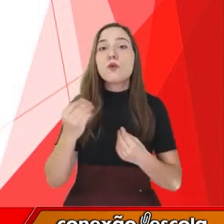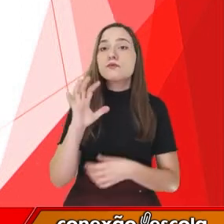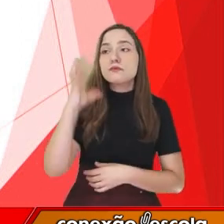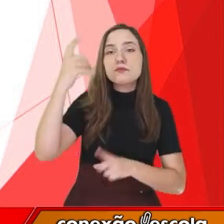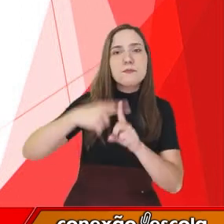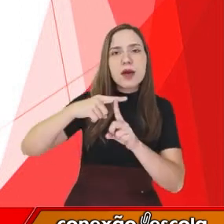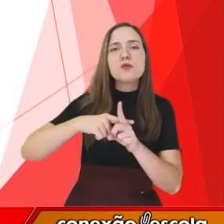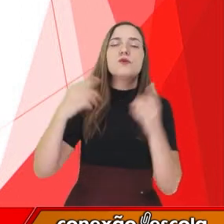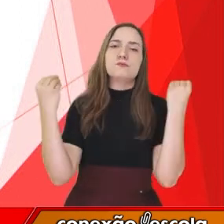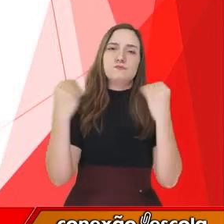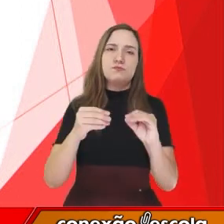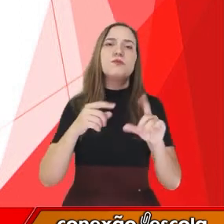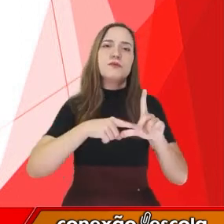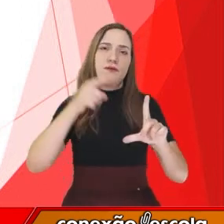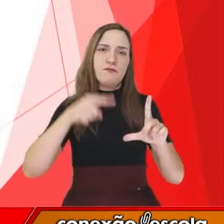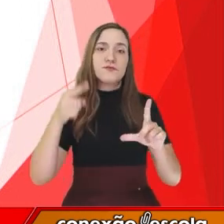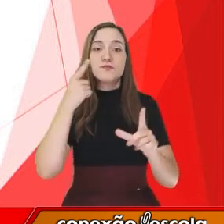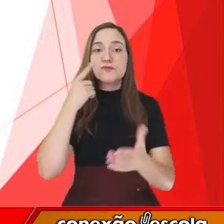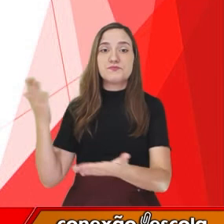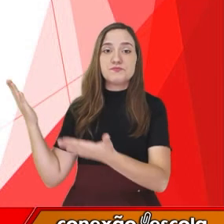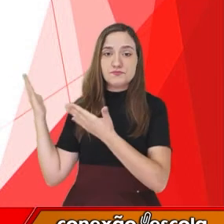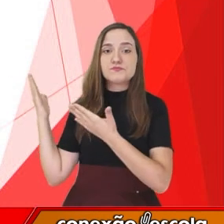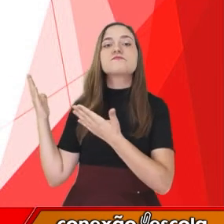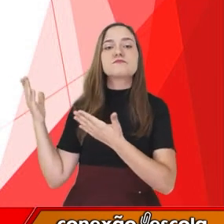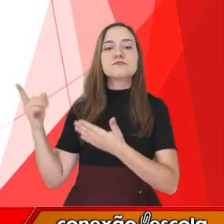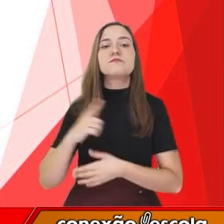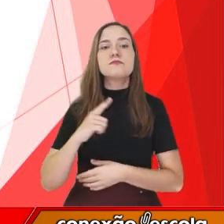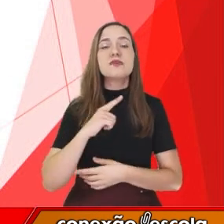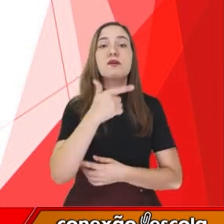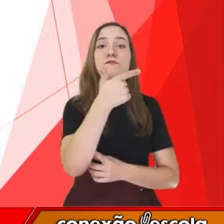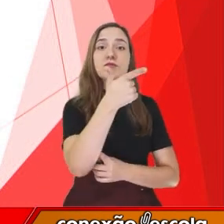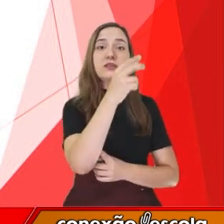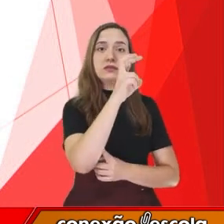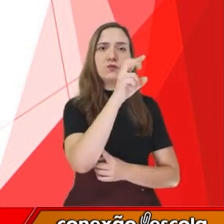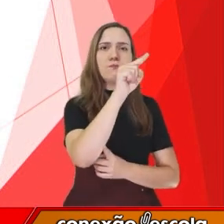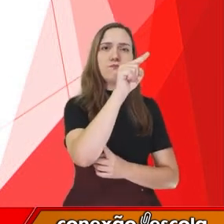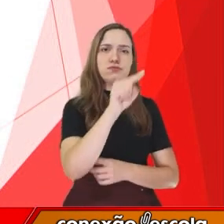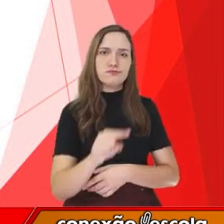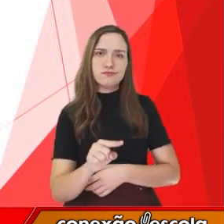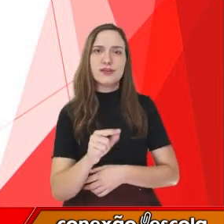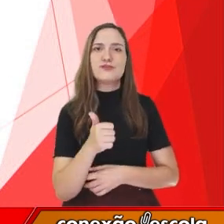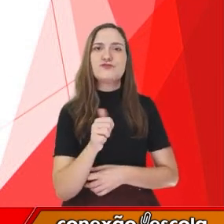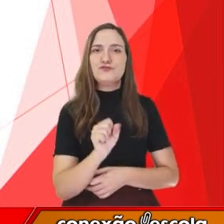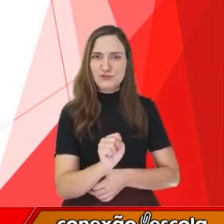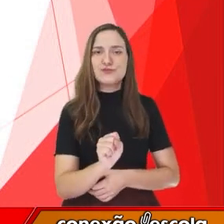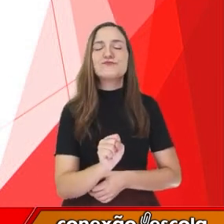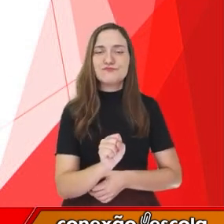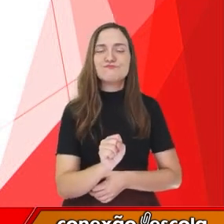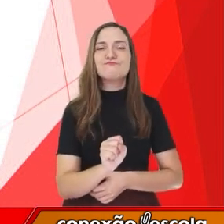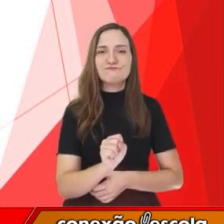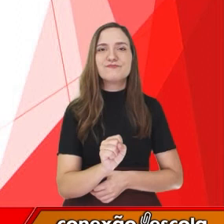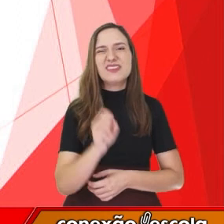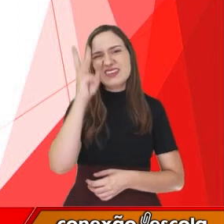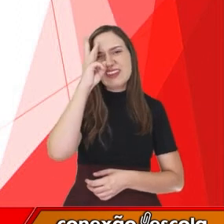foi registrado. Perceba que quando a temperatura caiu de 25 graus Celsius para 18 graus Celsius,